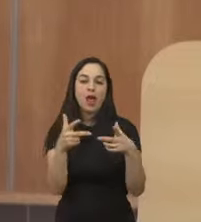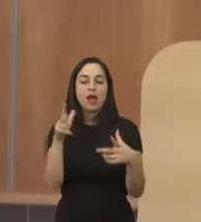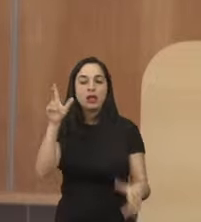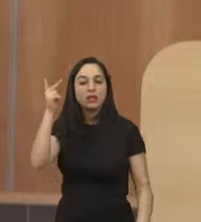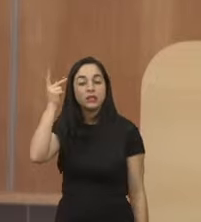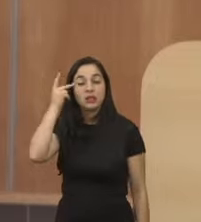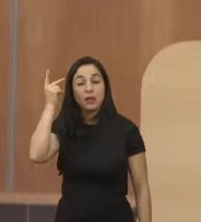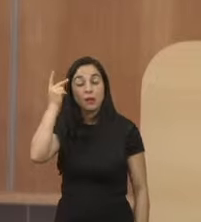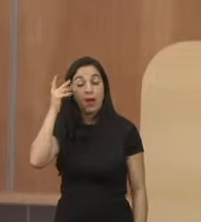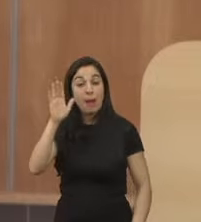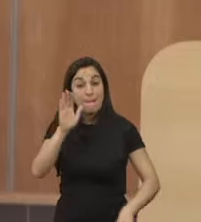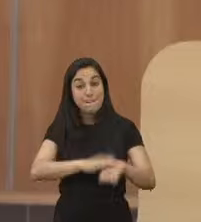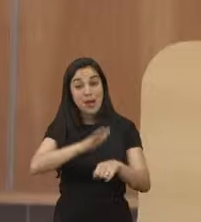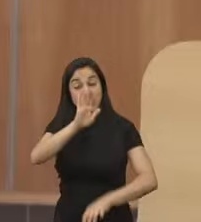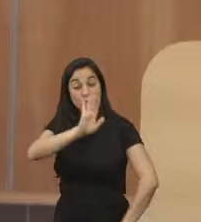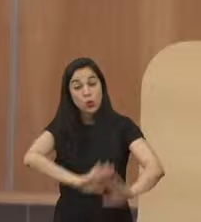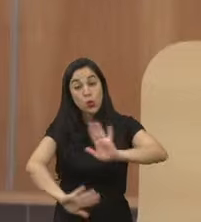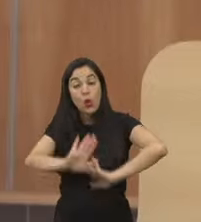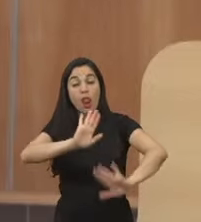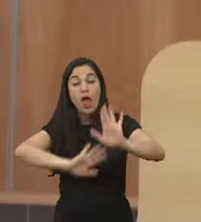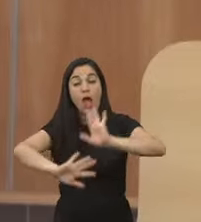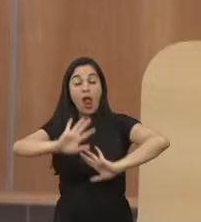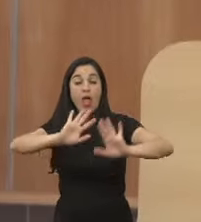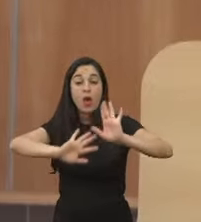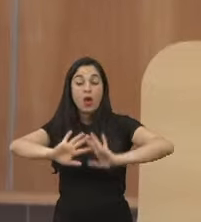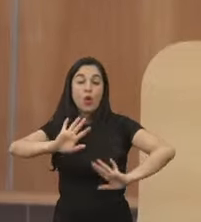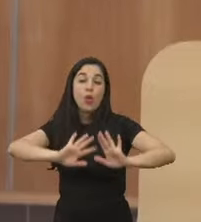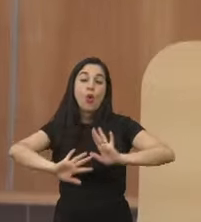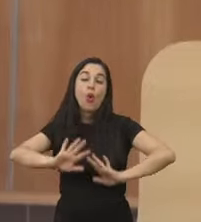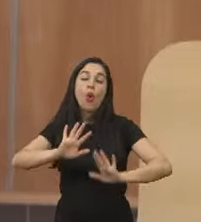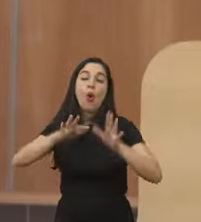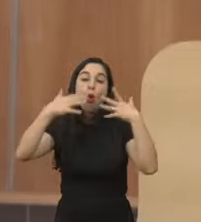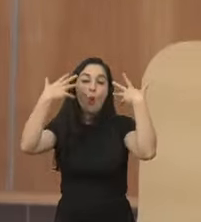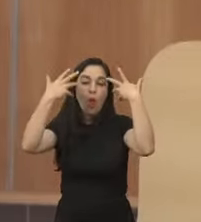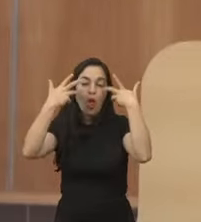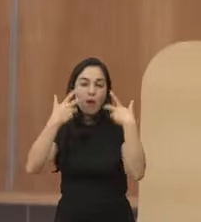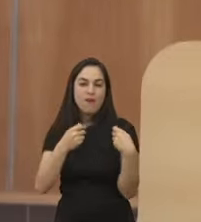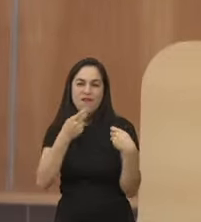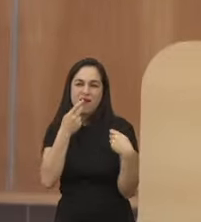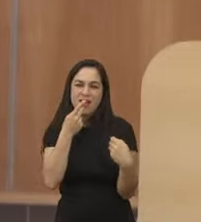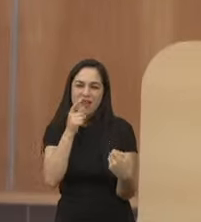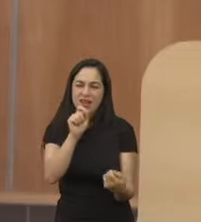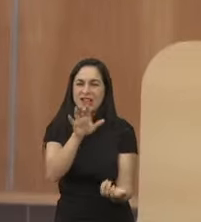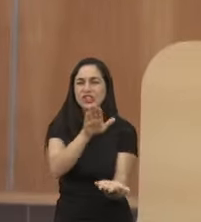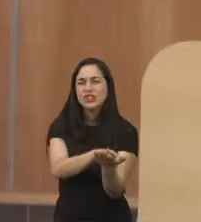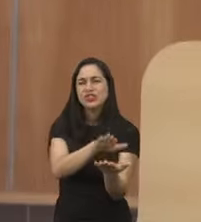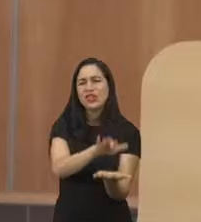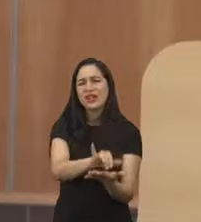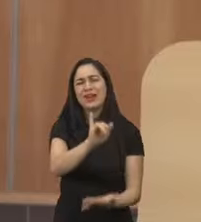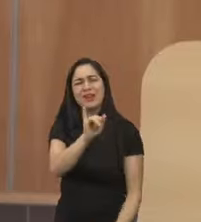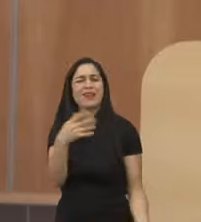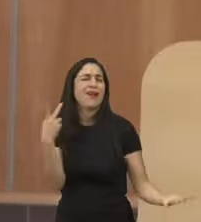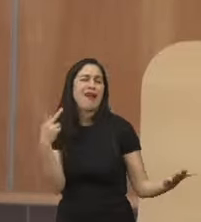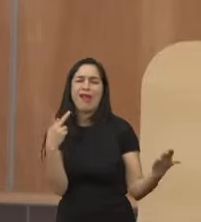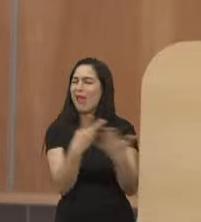tomar mais cuidado com os nossos animais. As duas decisões falaram: Jacareí falha em cuidar dos